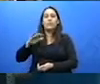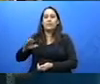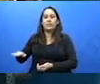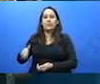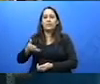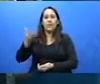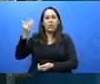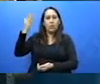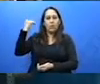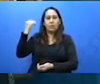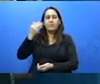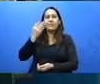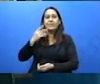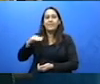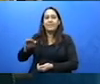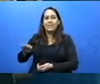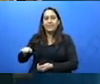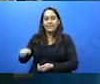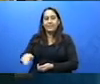escrever?